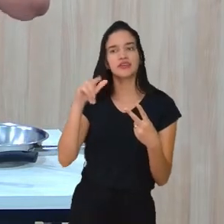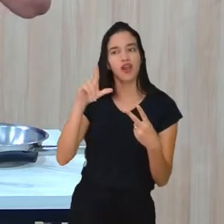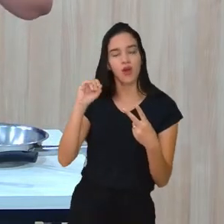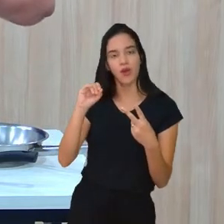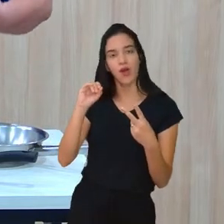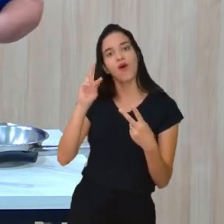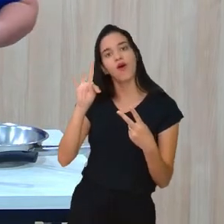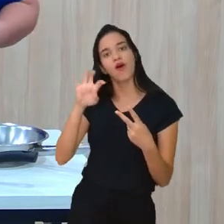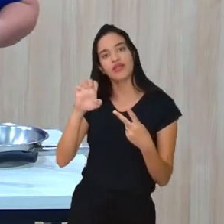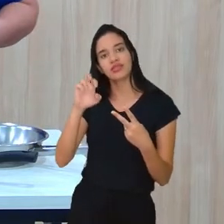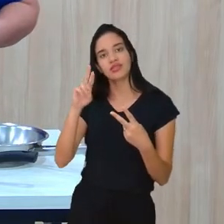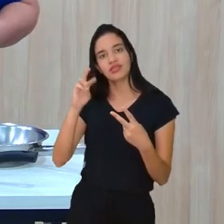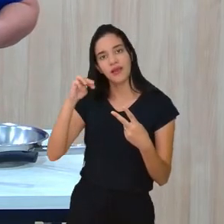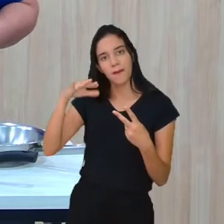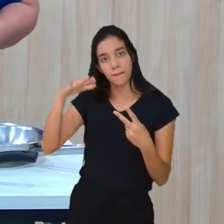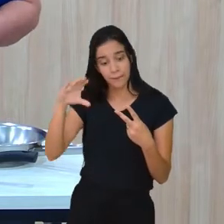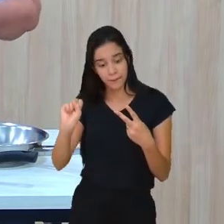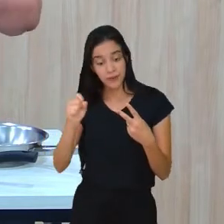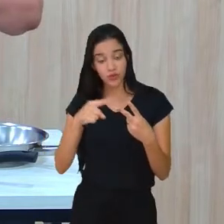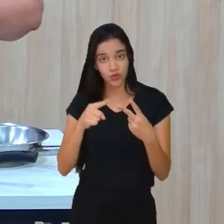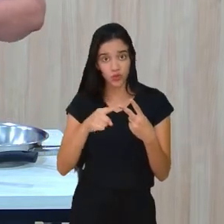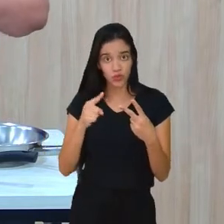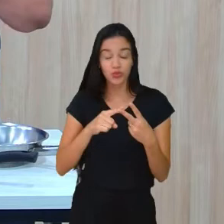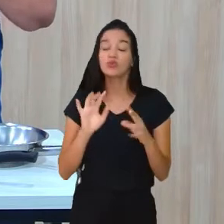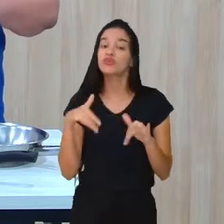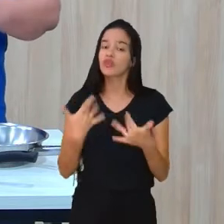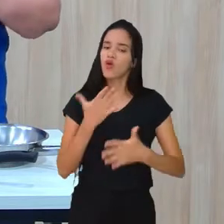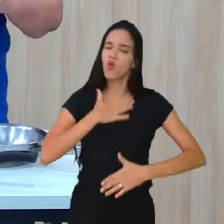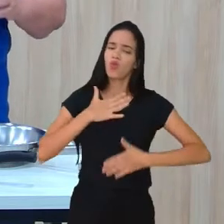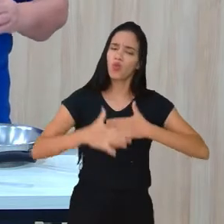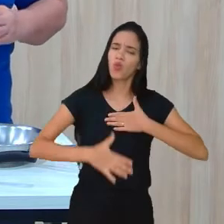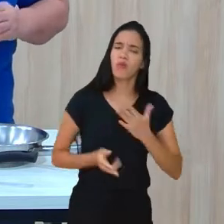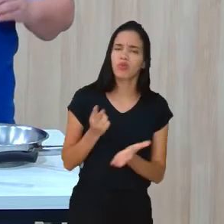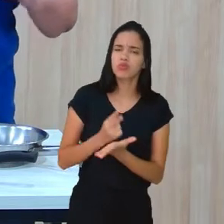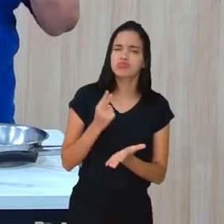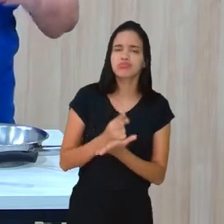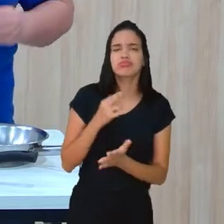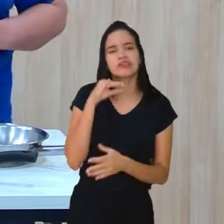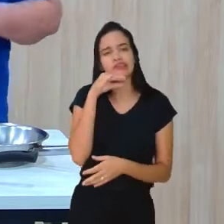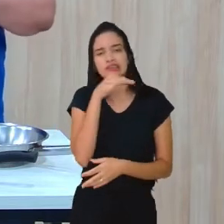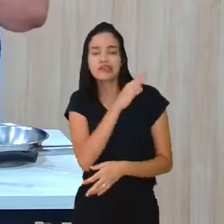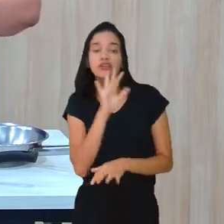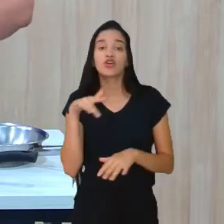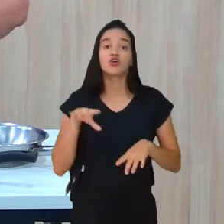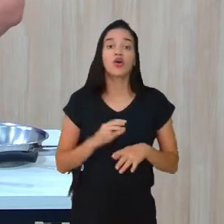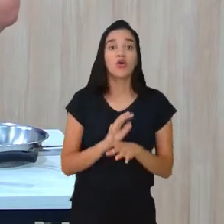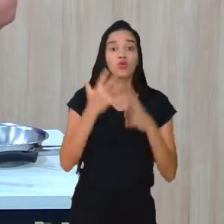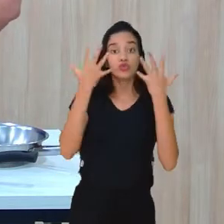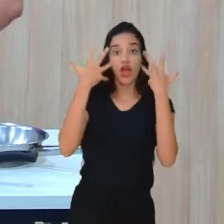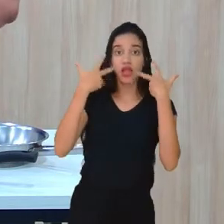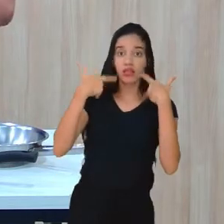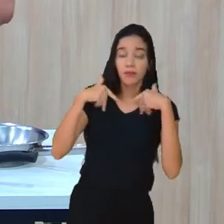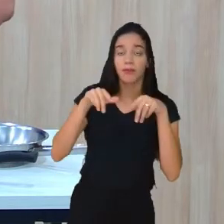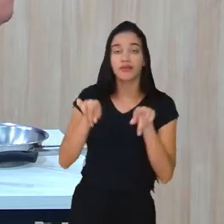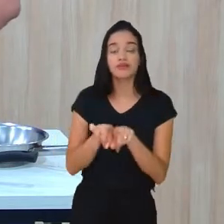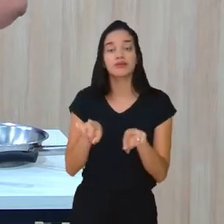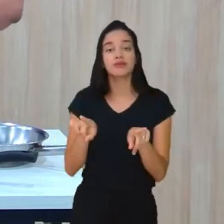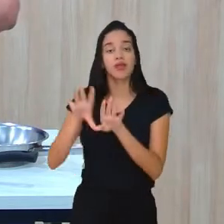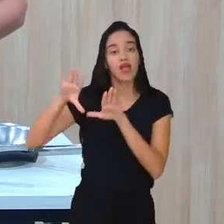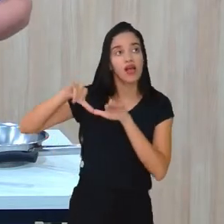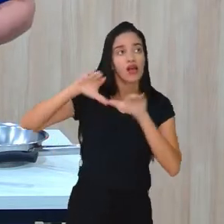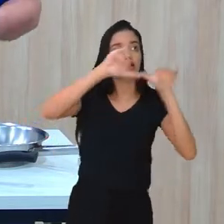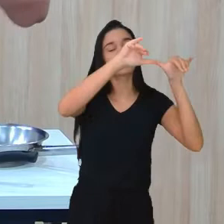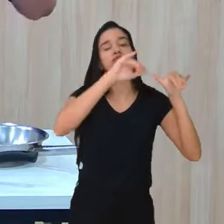de manter o seu corpo quente. É o caso desse grupo de animais, que são os homeotérmicos, as aves e